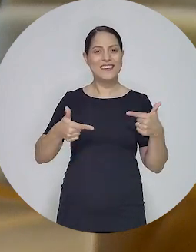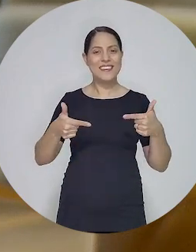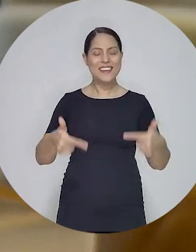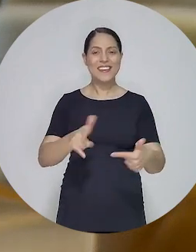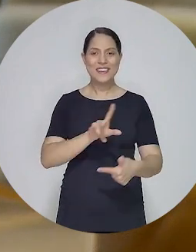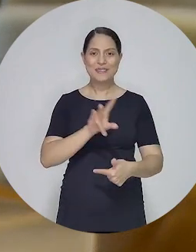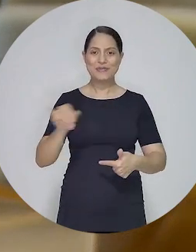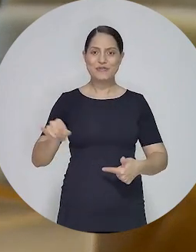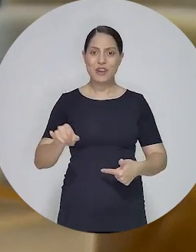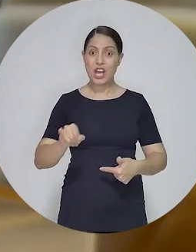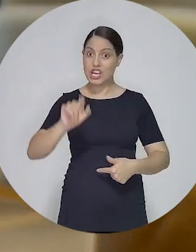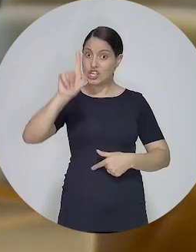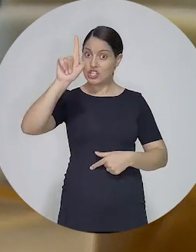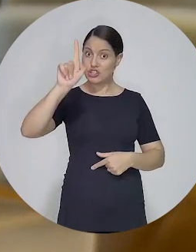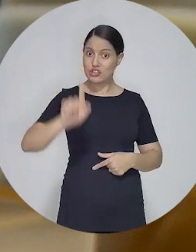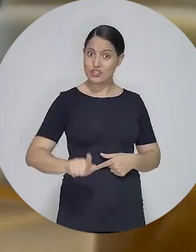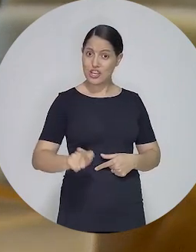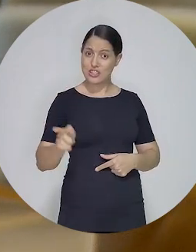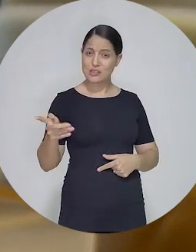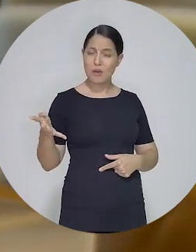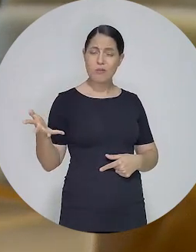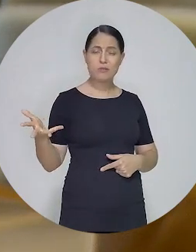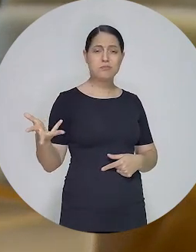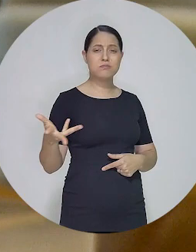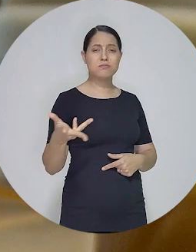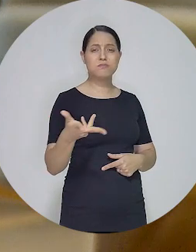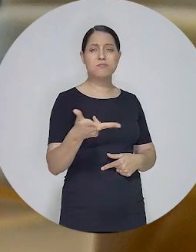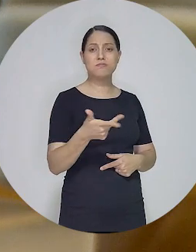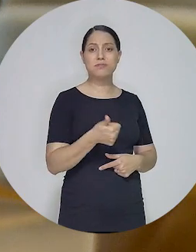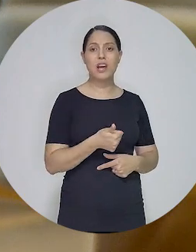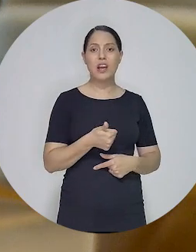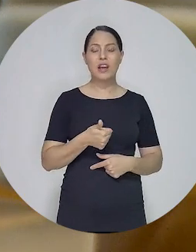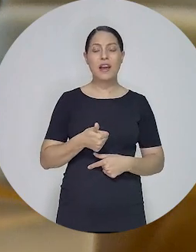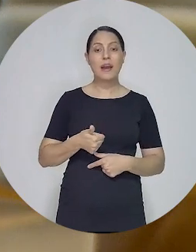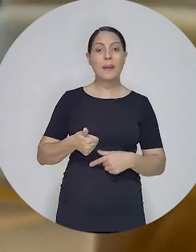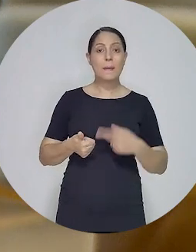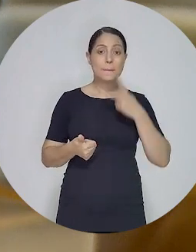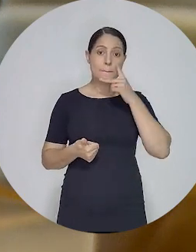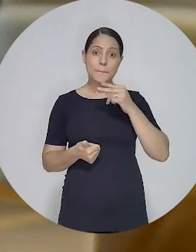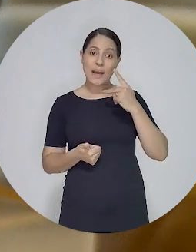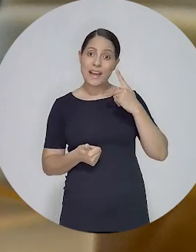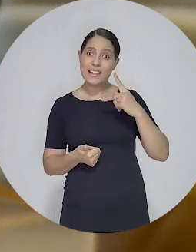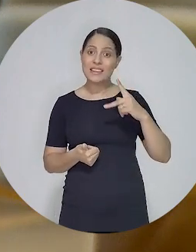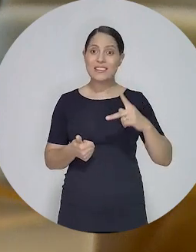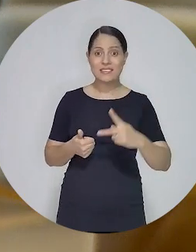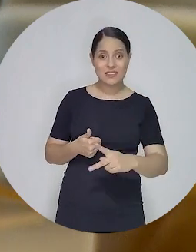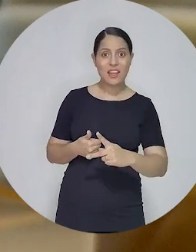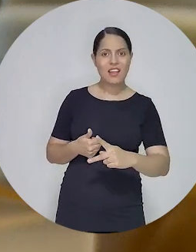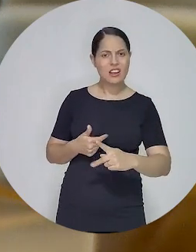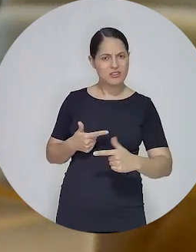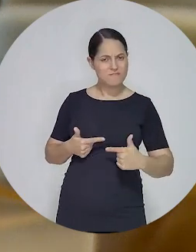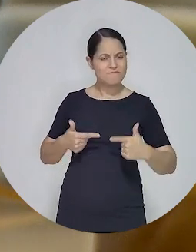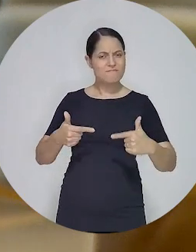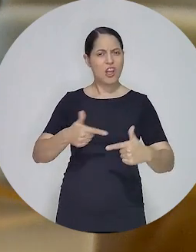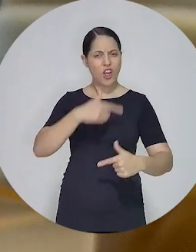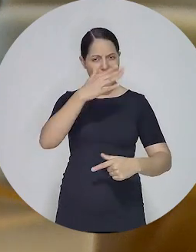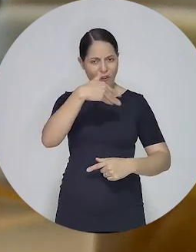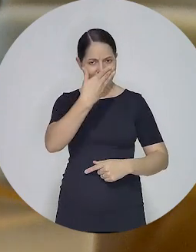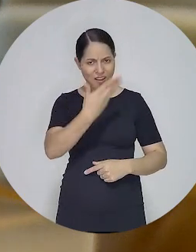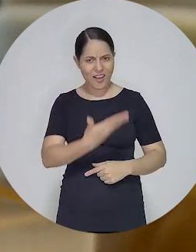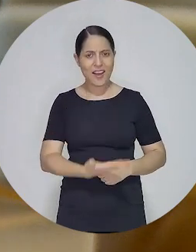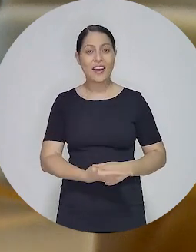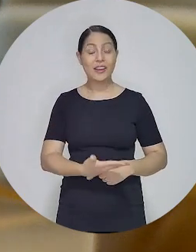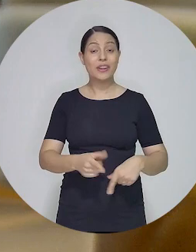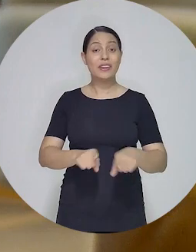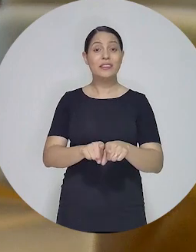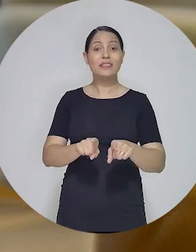ele trabalhará incansavelmente para fazer uma gestão de excelência, honrando o nome do pai dele, honrando todo o